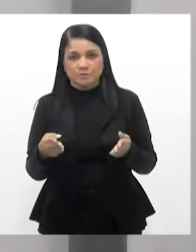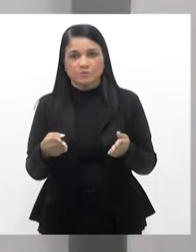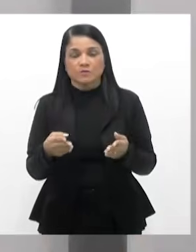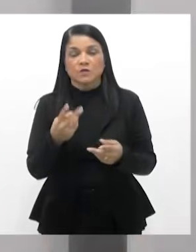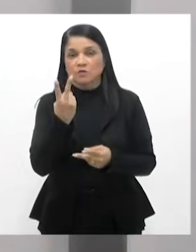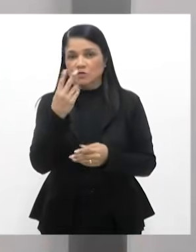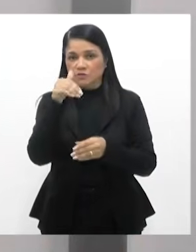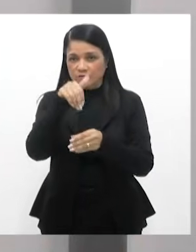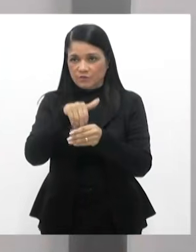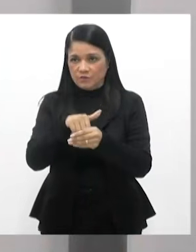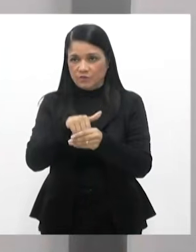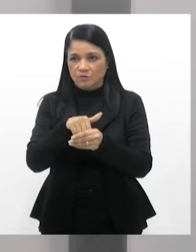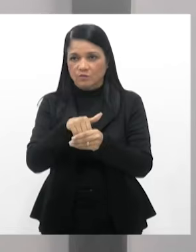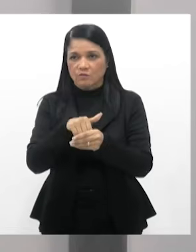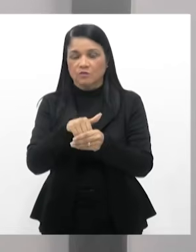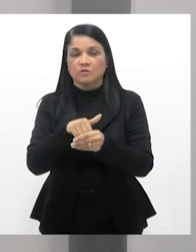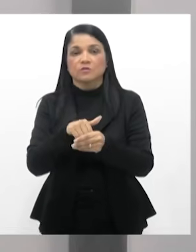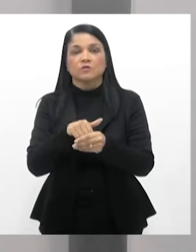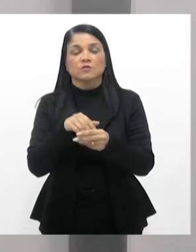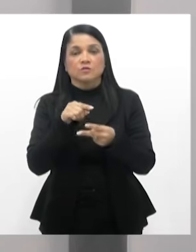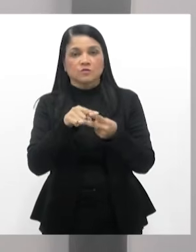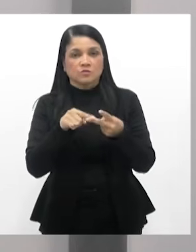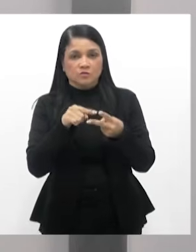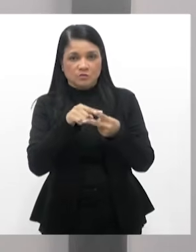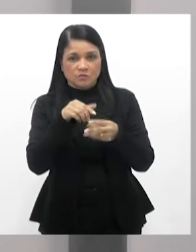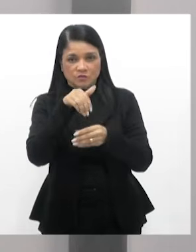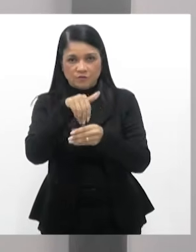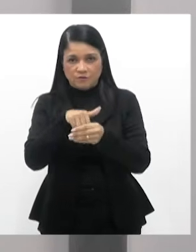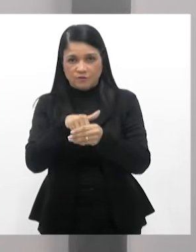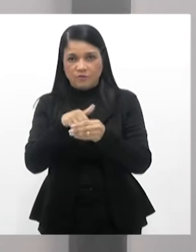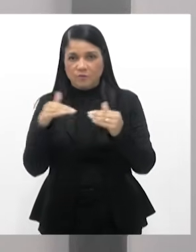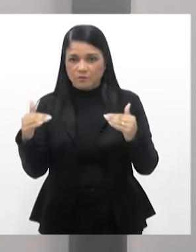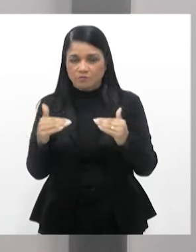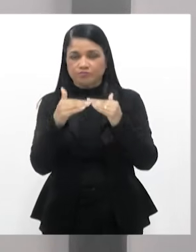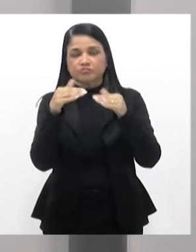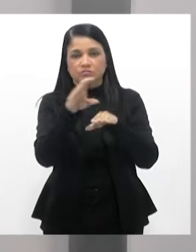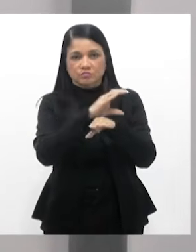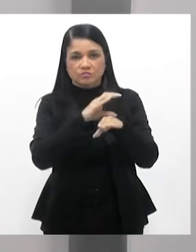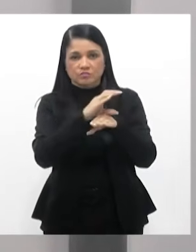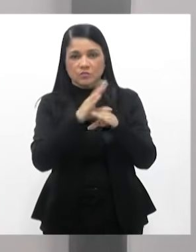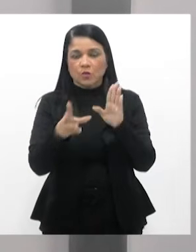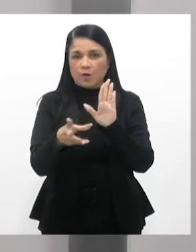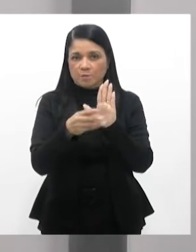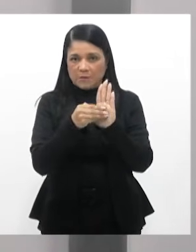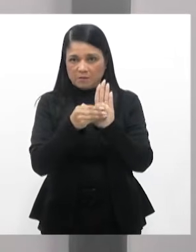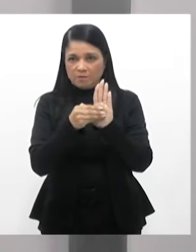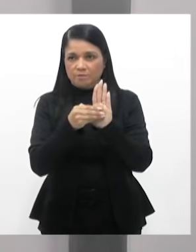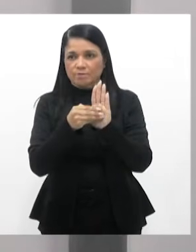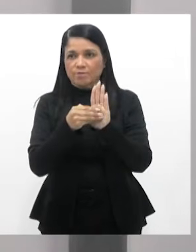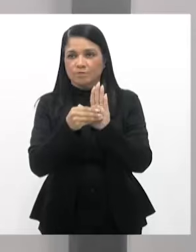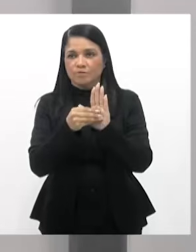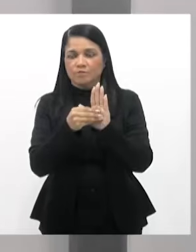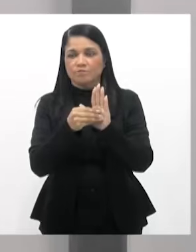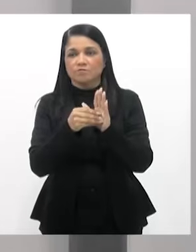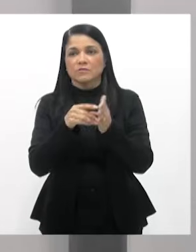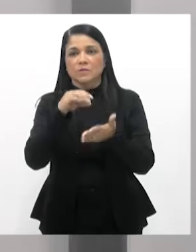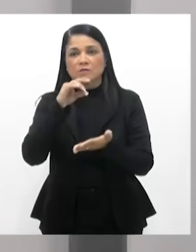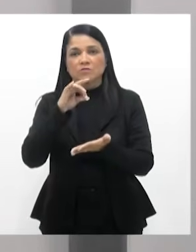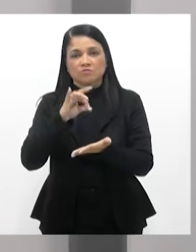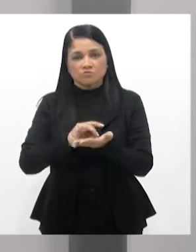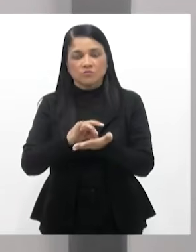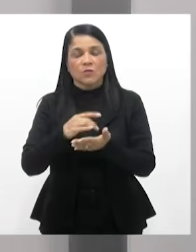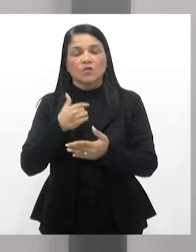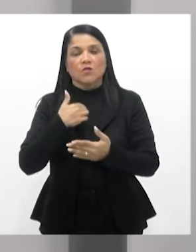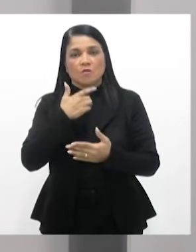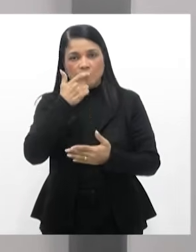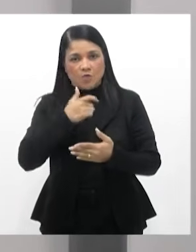2 votos. Ambos os votos são pela constitucionalidade com emendas. Na realidade, o meu voto